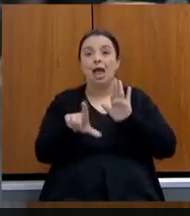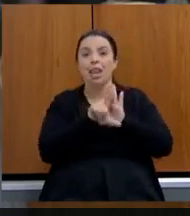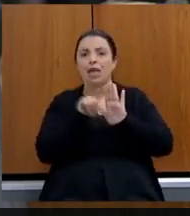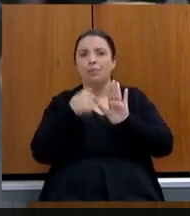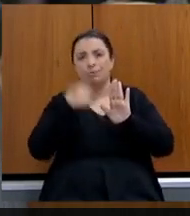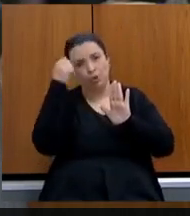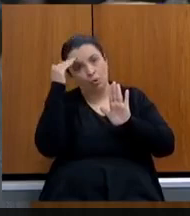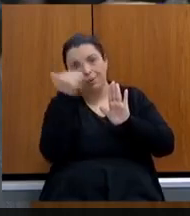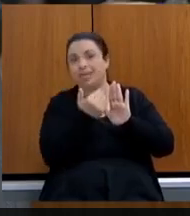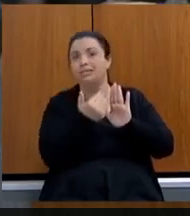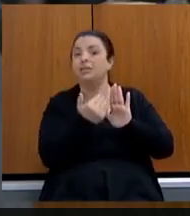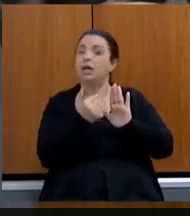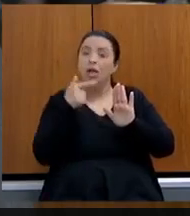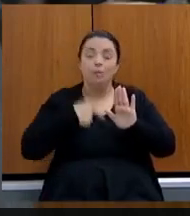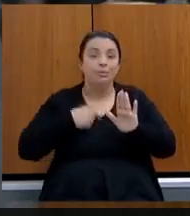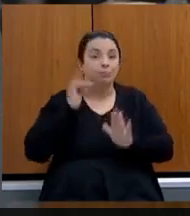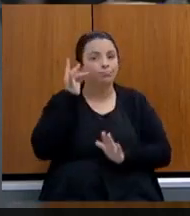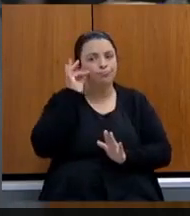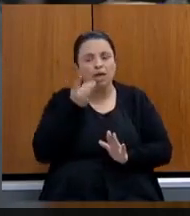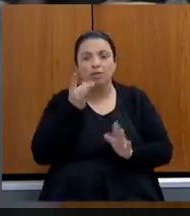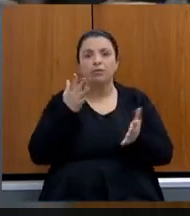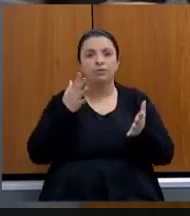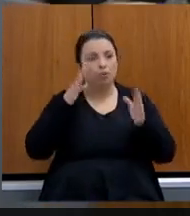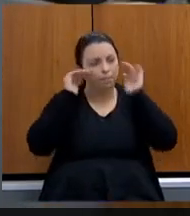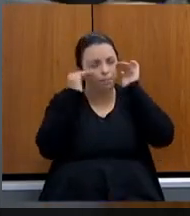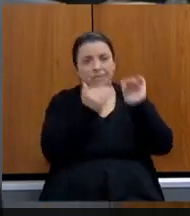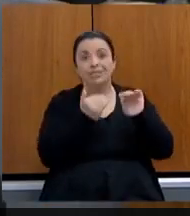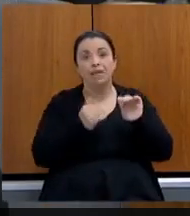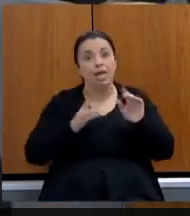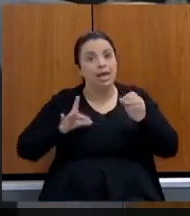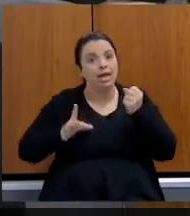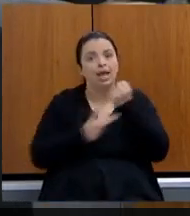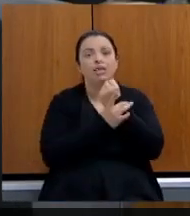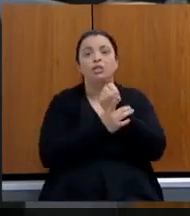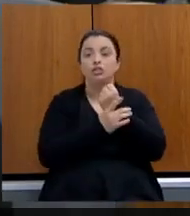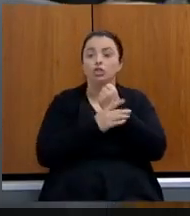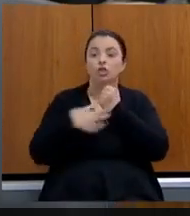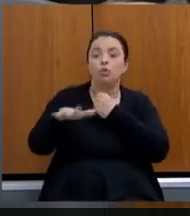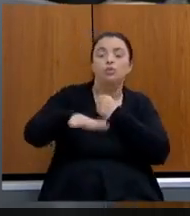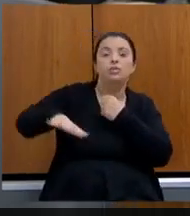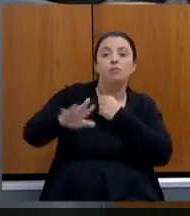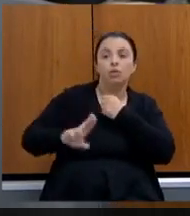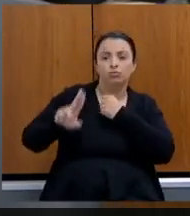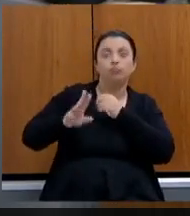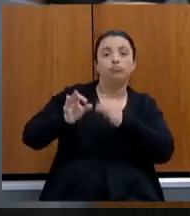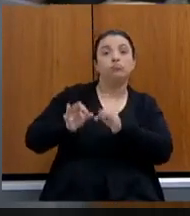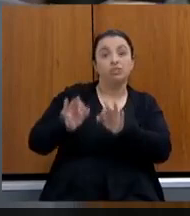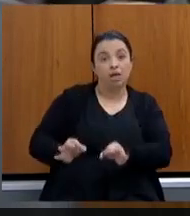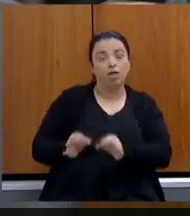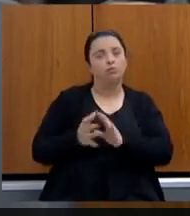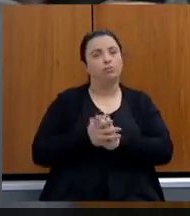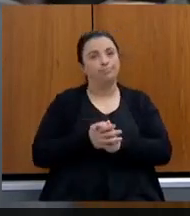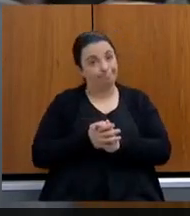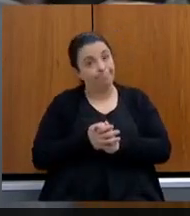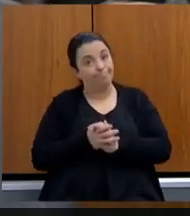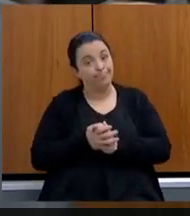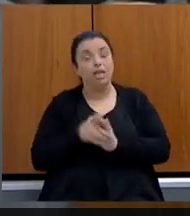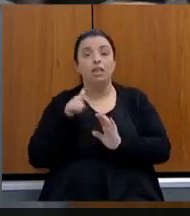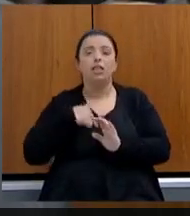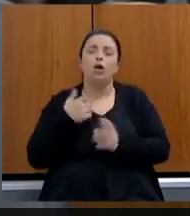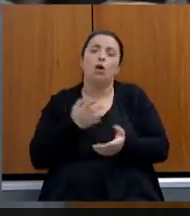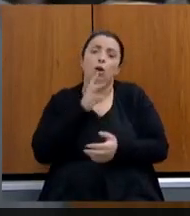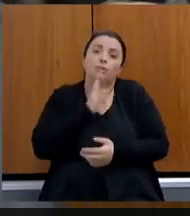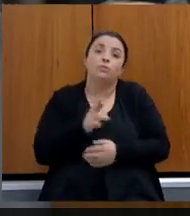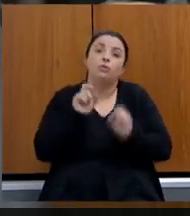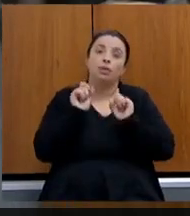o cumpra-se né eu preciso realmente é garantir uma boa utilização dos espaços então eu acho eu posso garantir